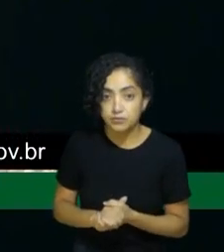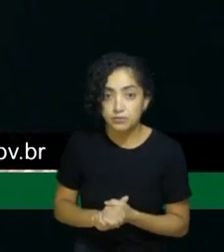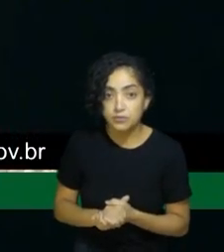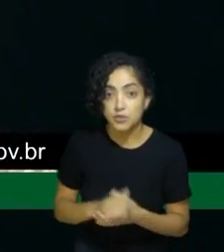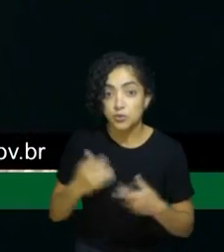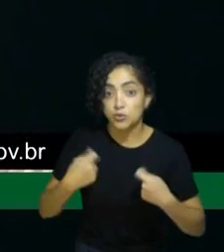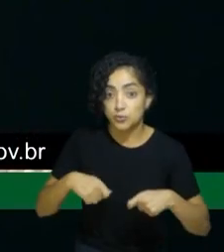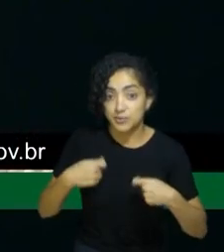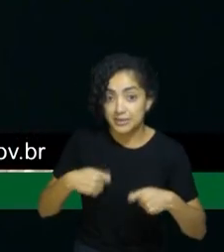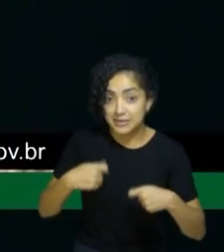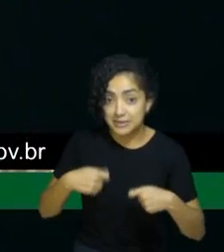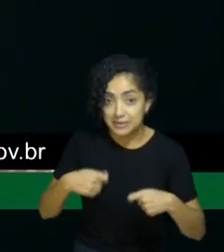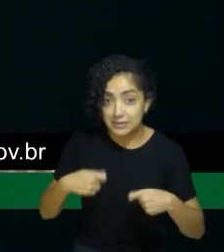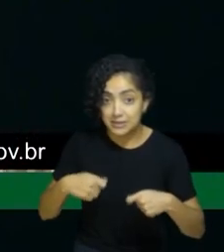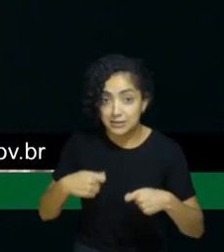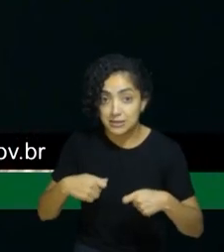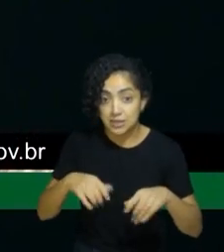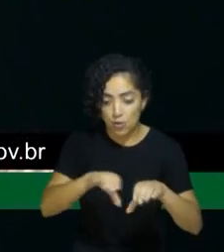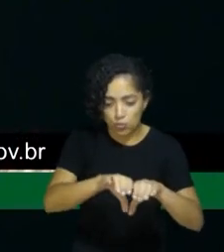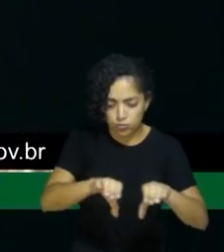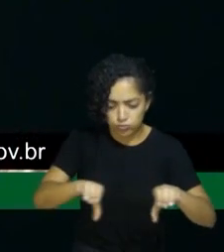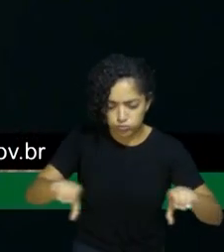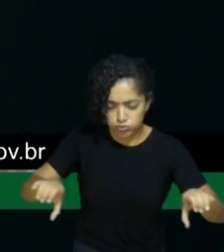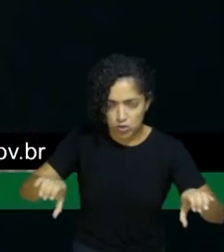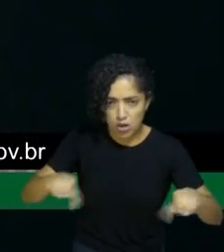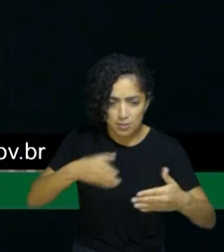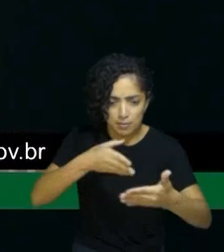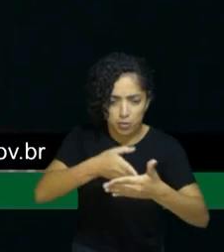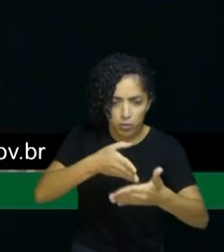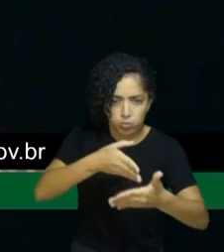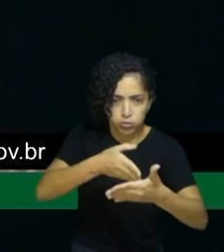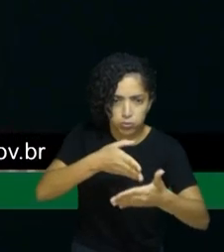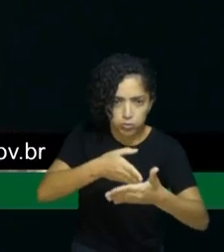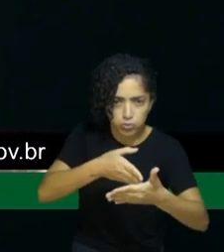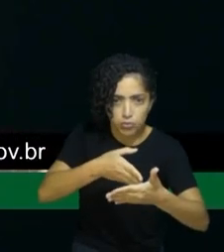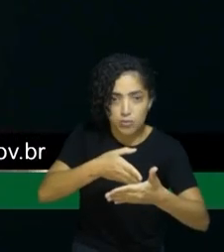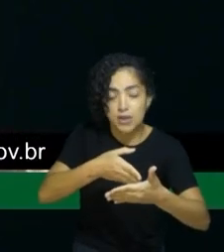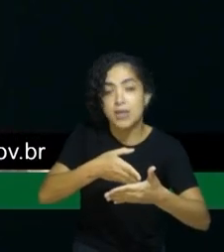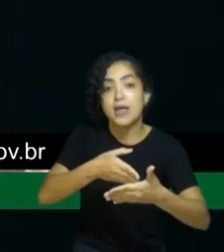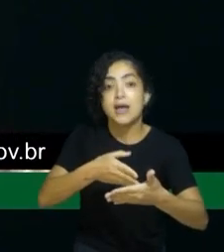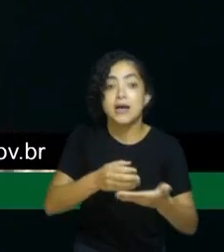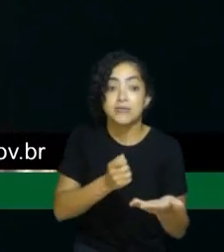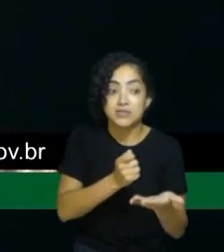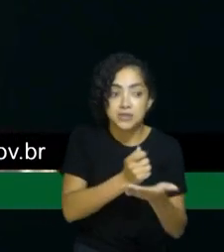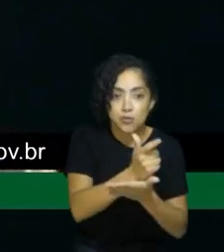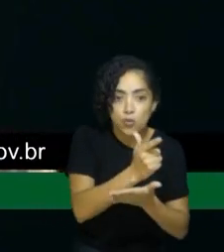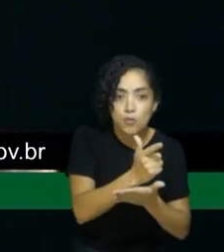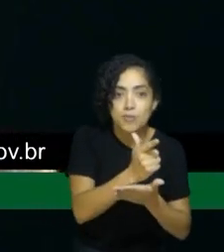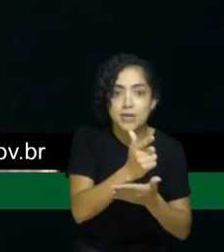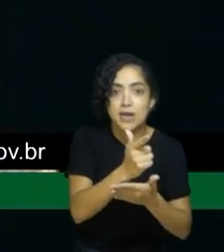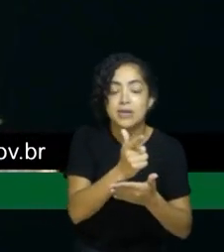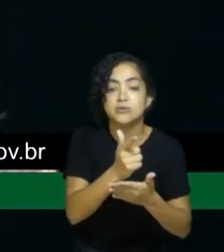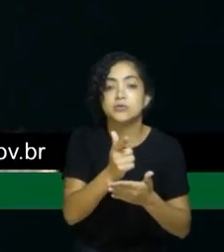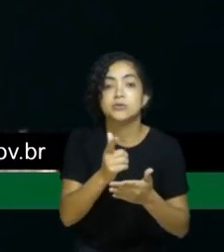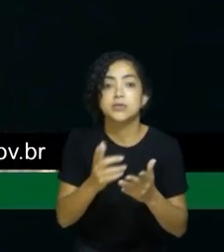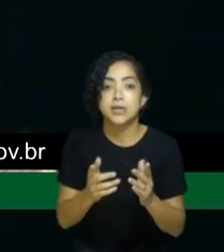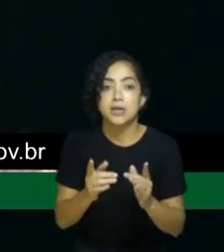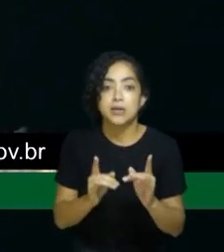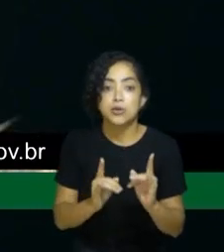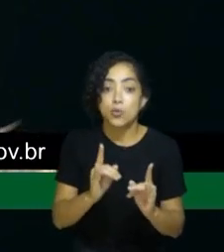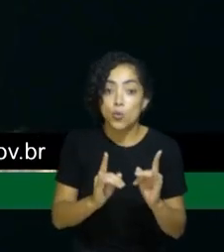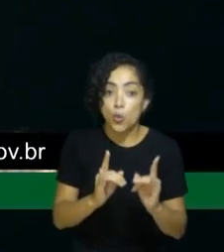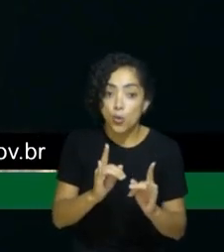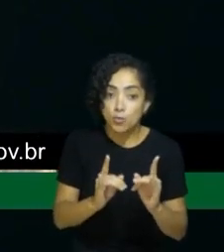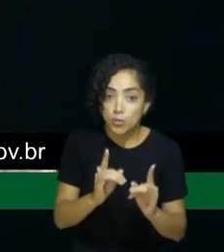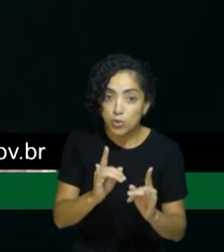precisa identificar uma tubulação entupida e vai ser comprado um robô para fazer essa identificação através desses R